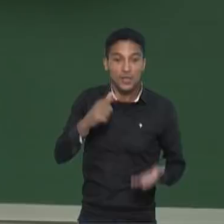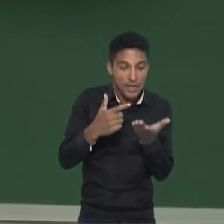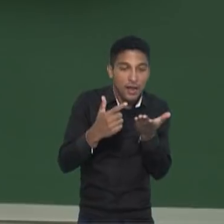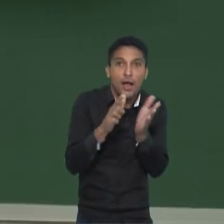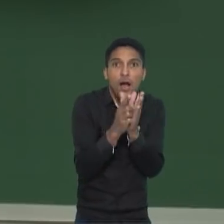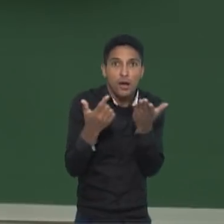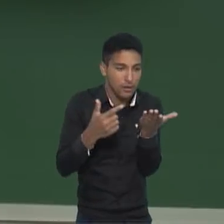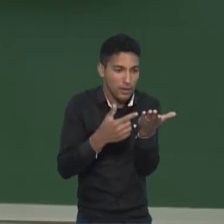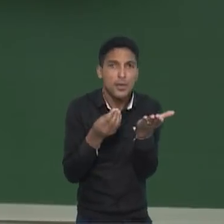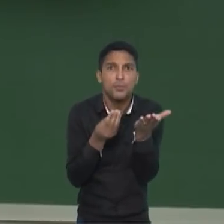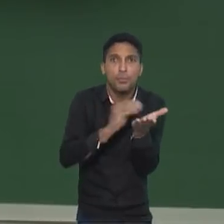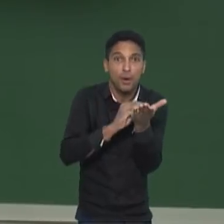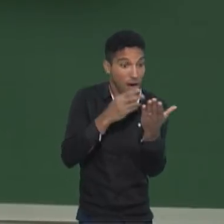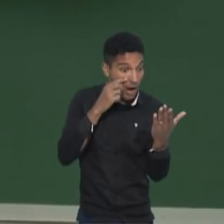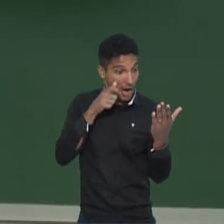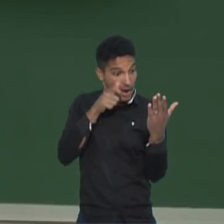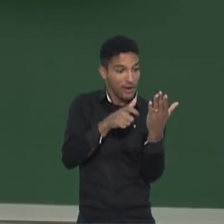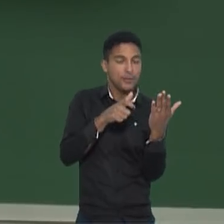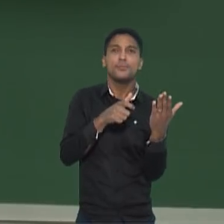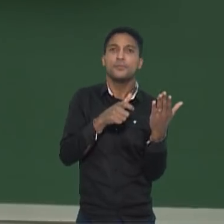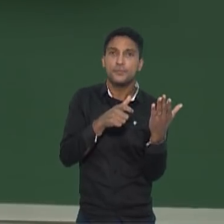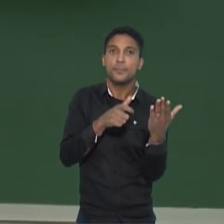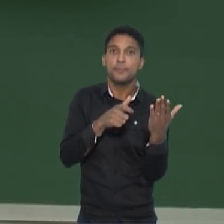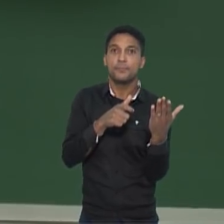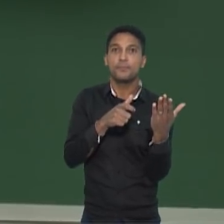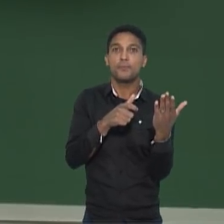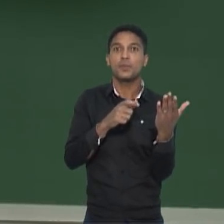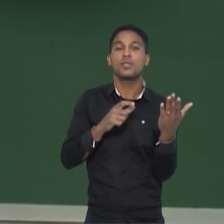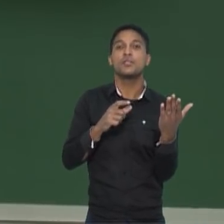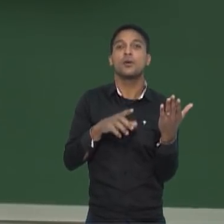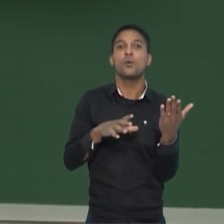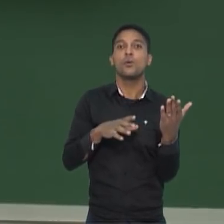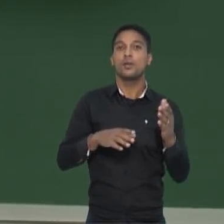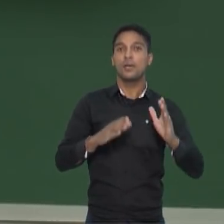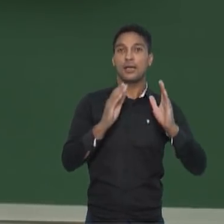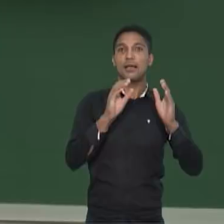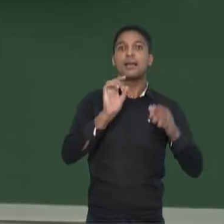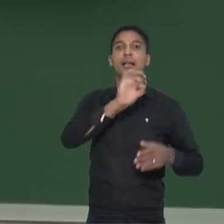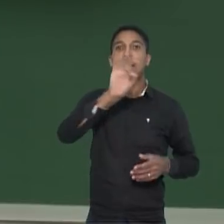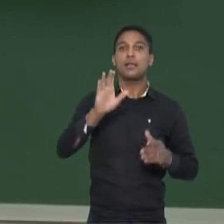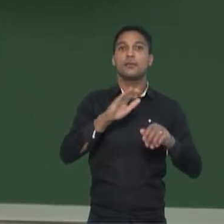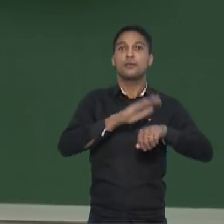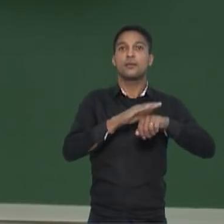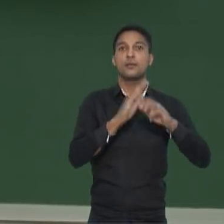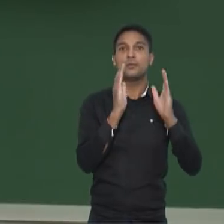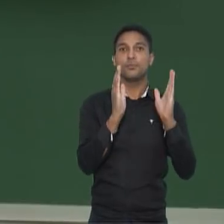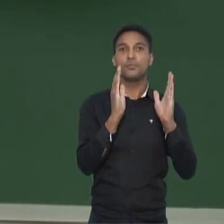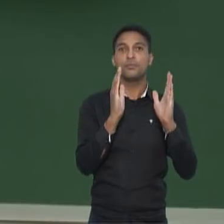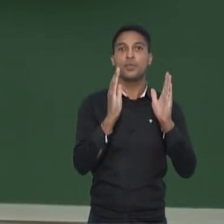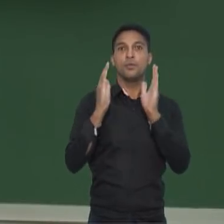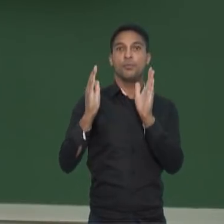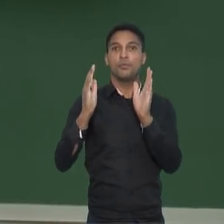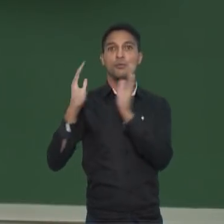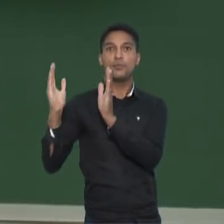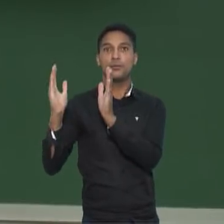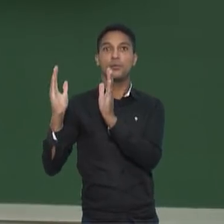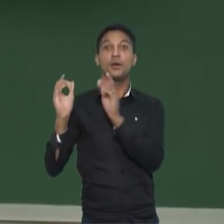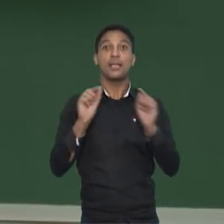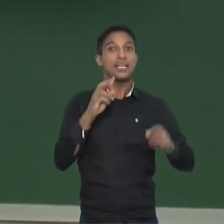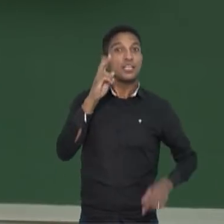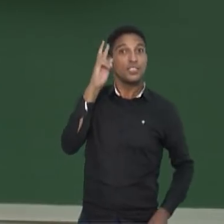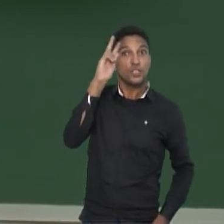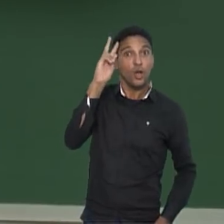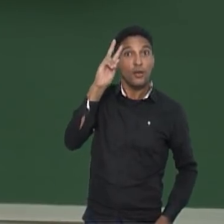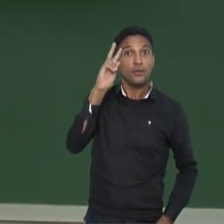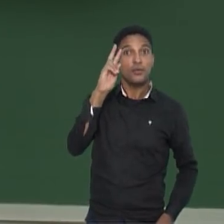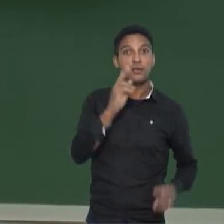material. Então, a cada período era publicado uma parte ou um capítulo desse livro. E depois, quando ele